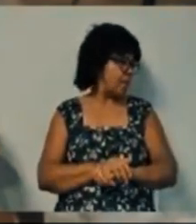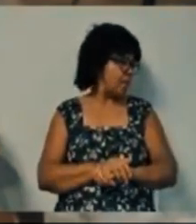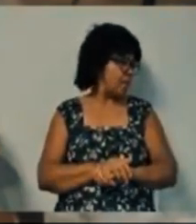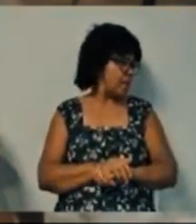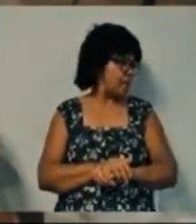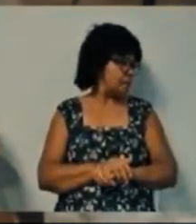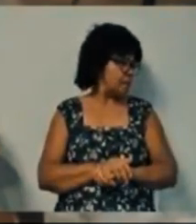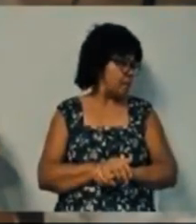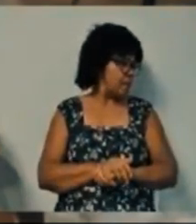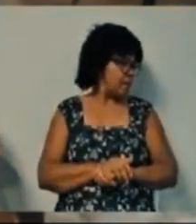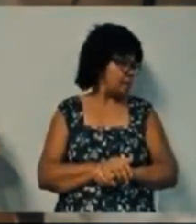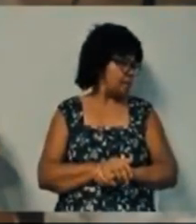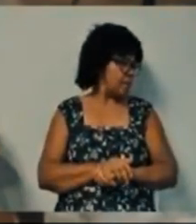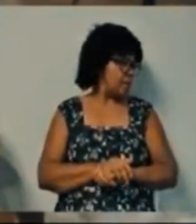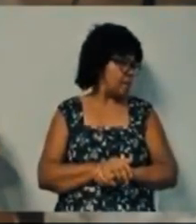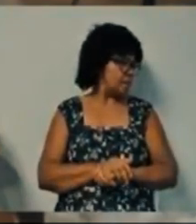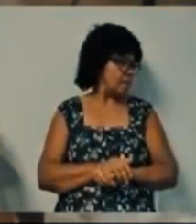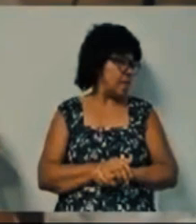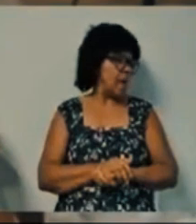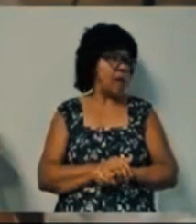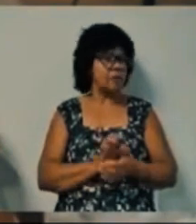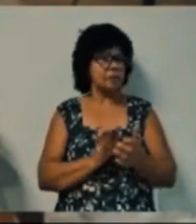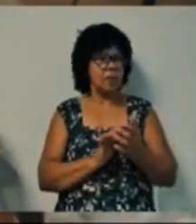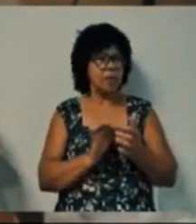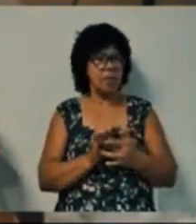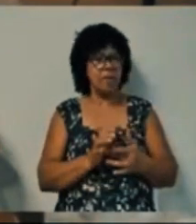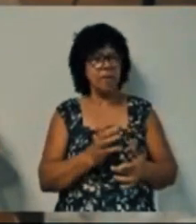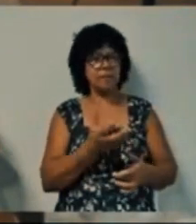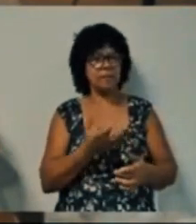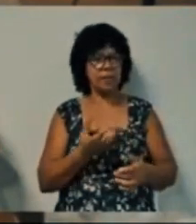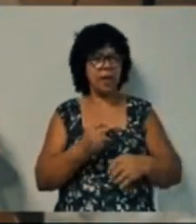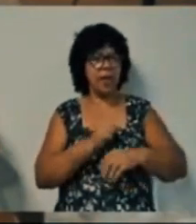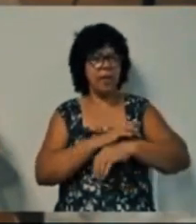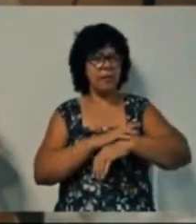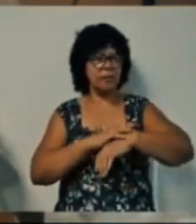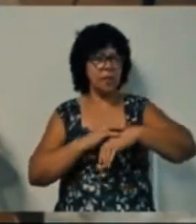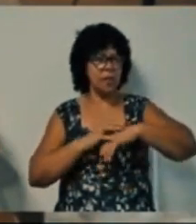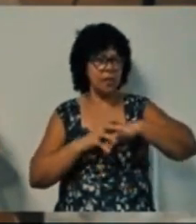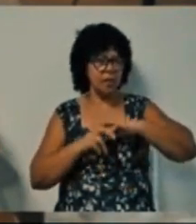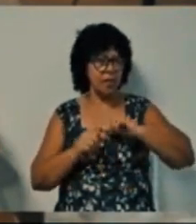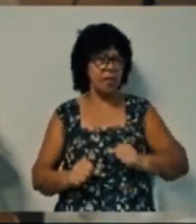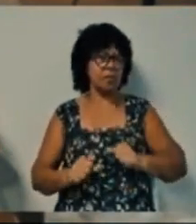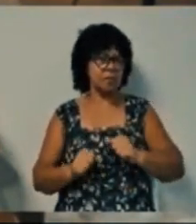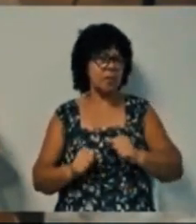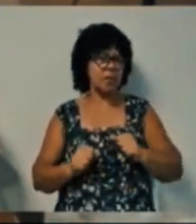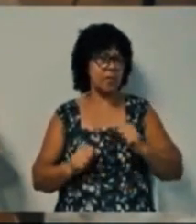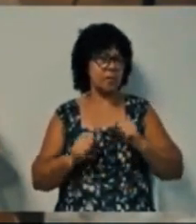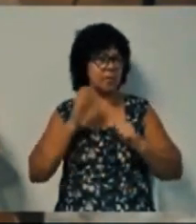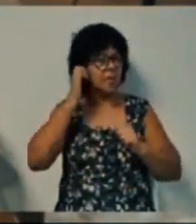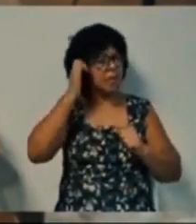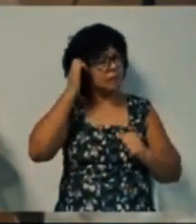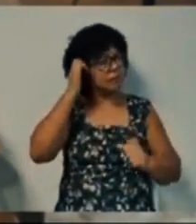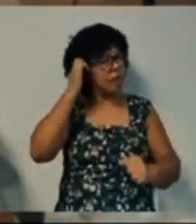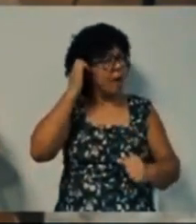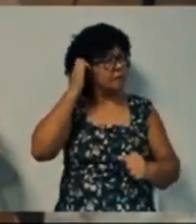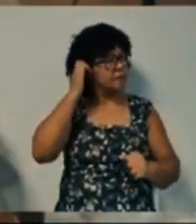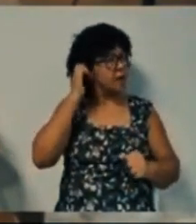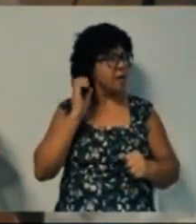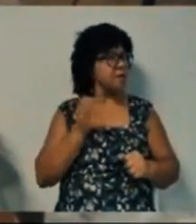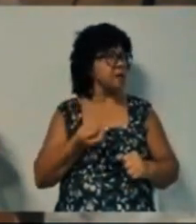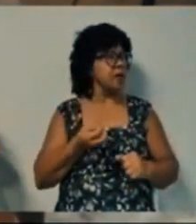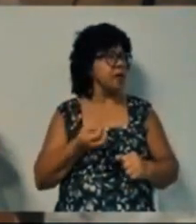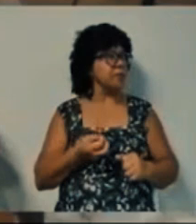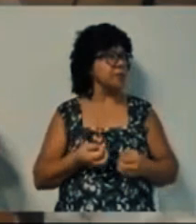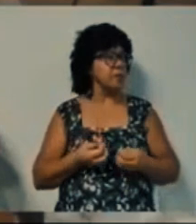Espírito Santo aqui para te curar nessa noite. Há uma unção do Espírito Santo, aleluia, para te dar